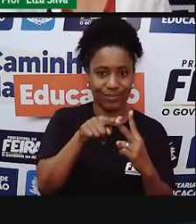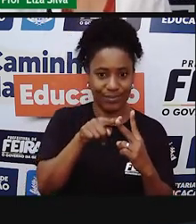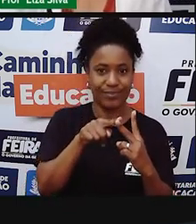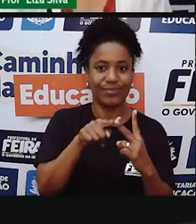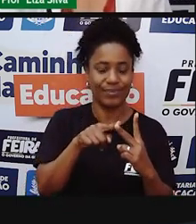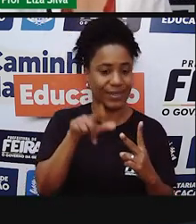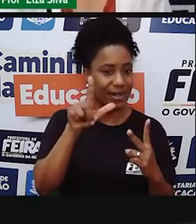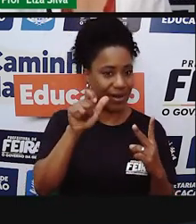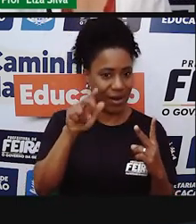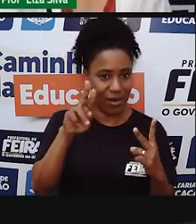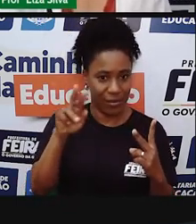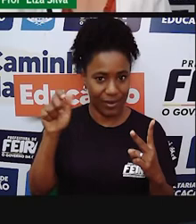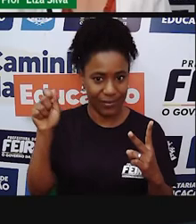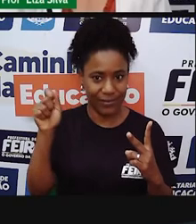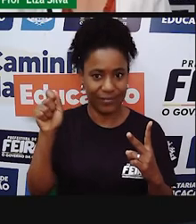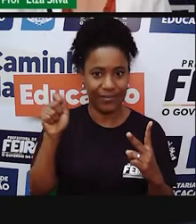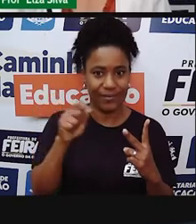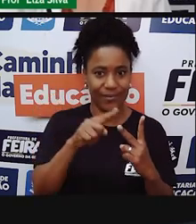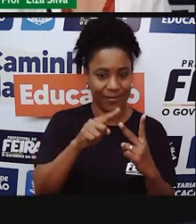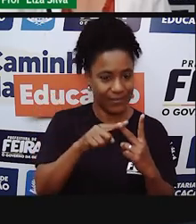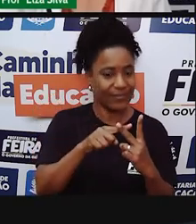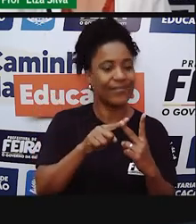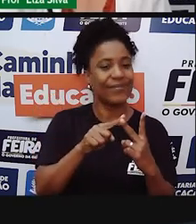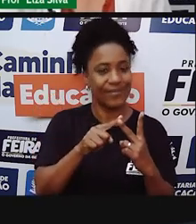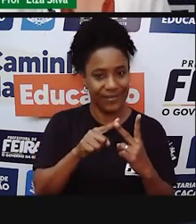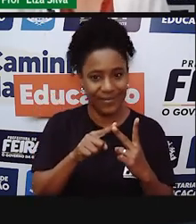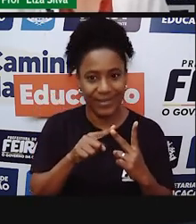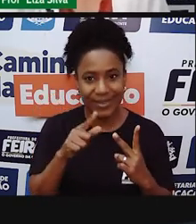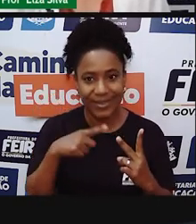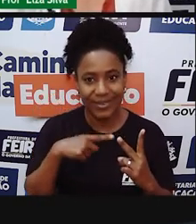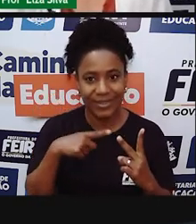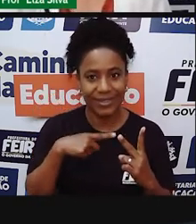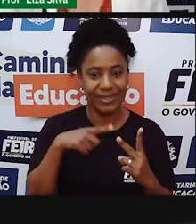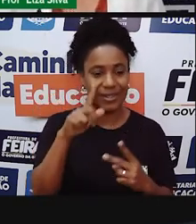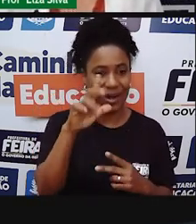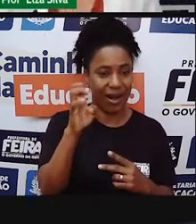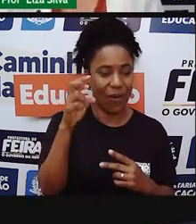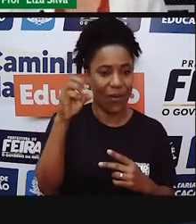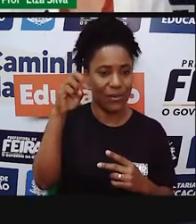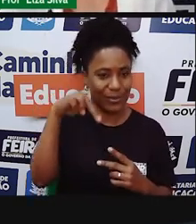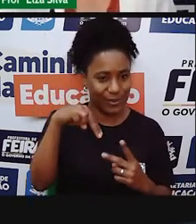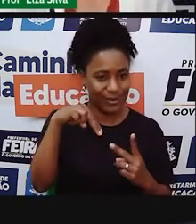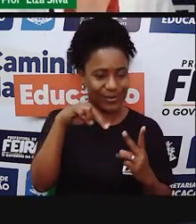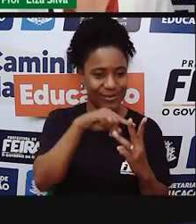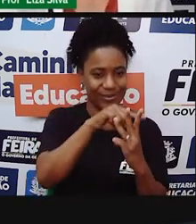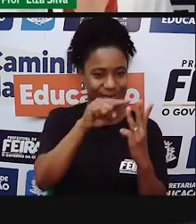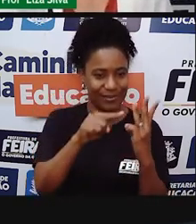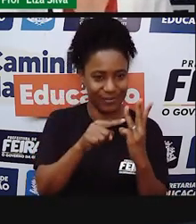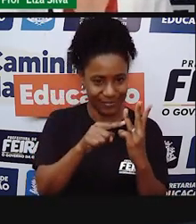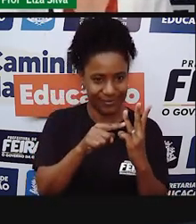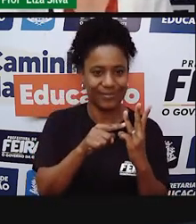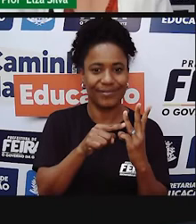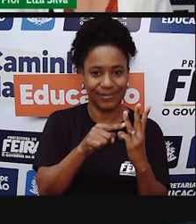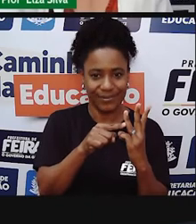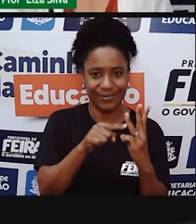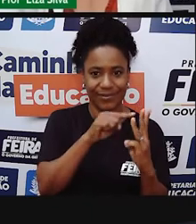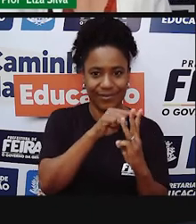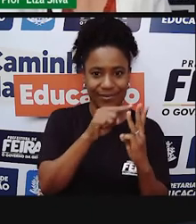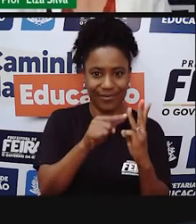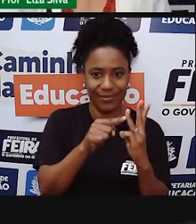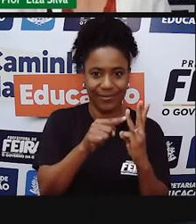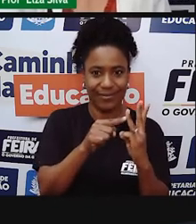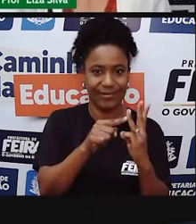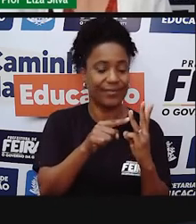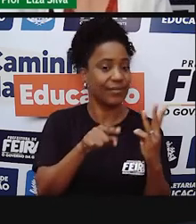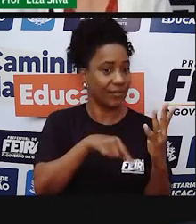dele. Leon is his brother. Leon é o irmão dele. Leandro is